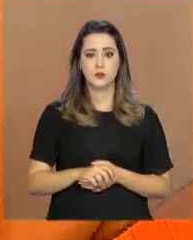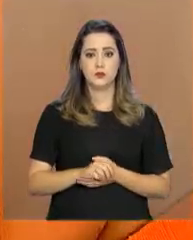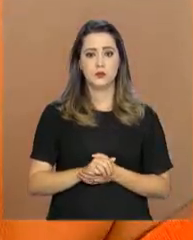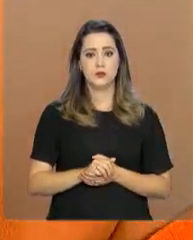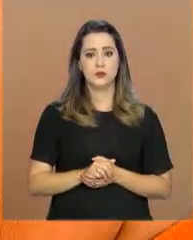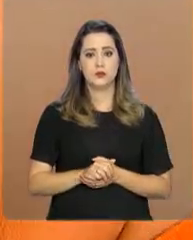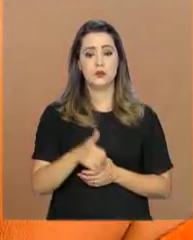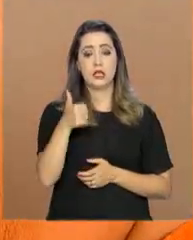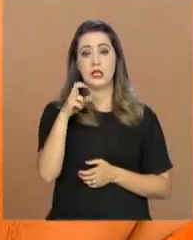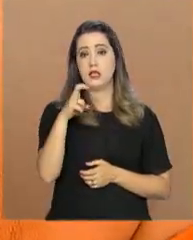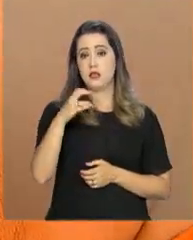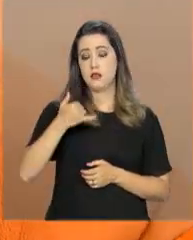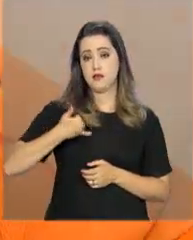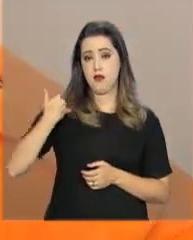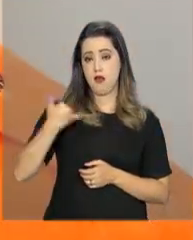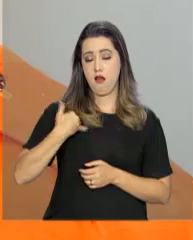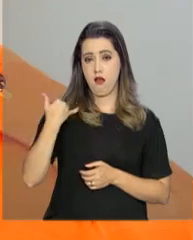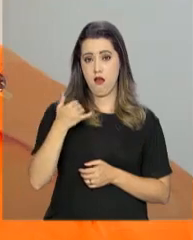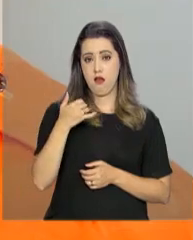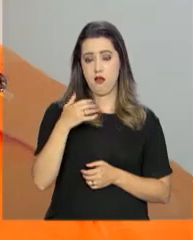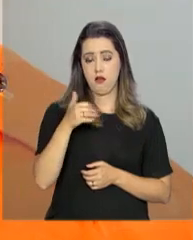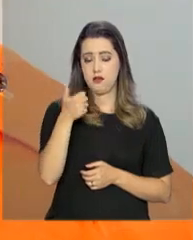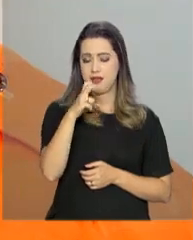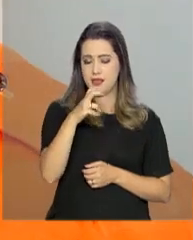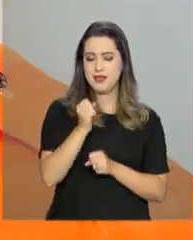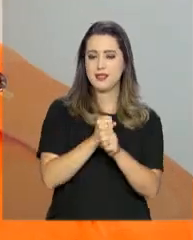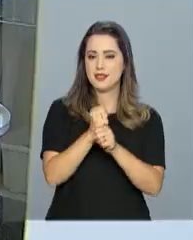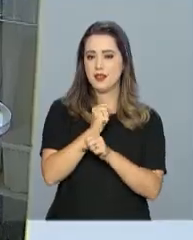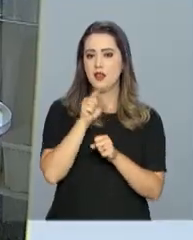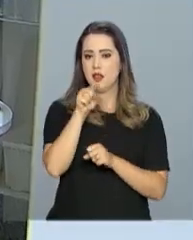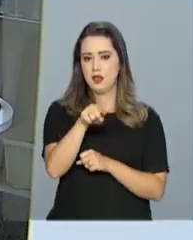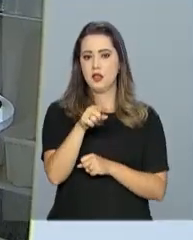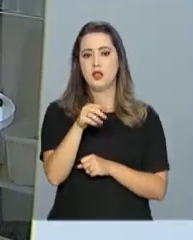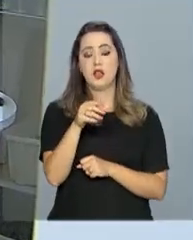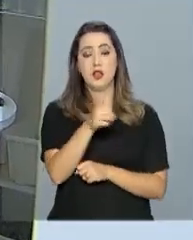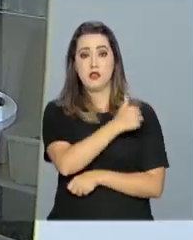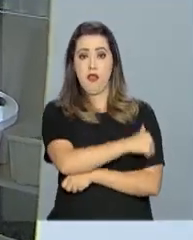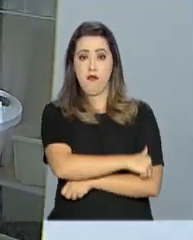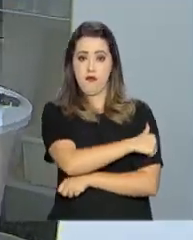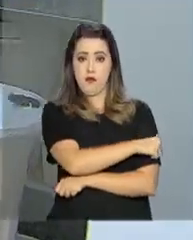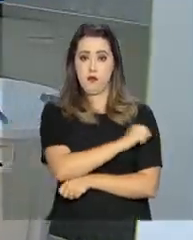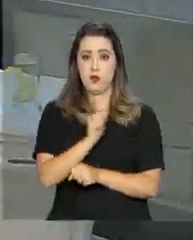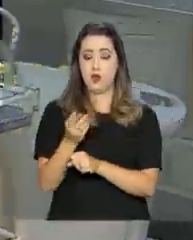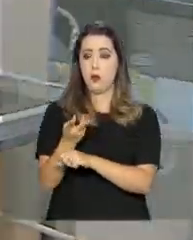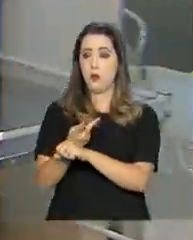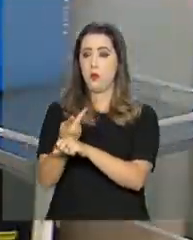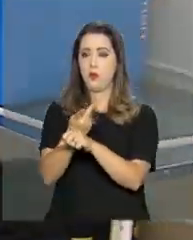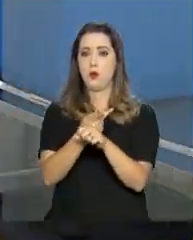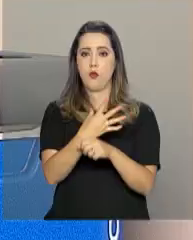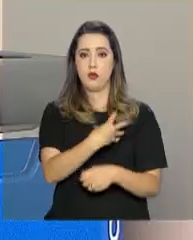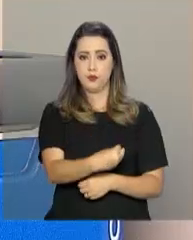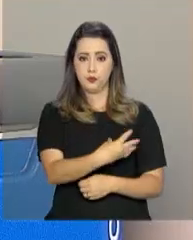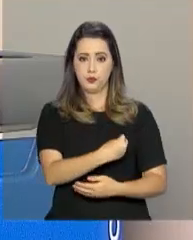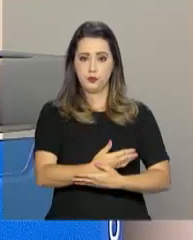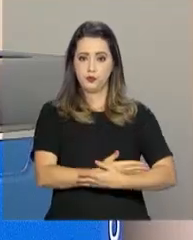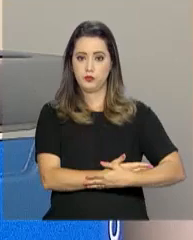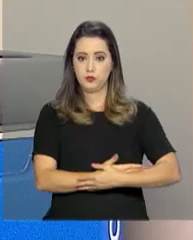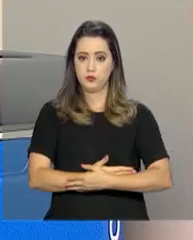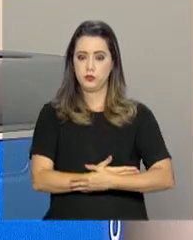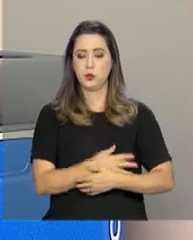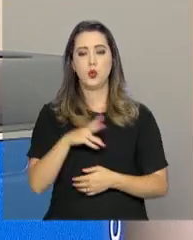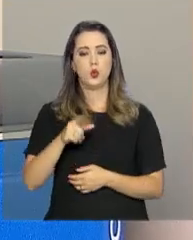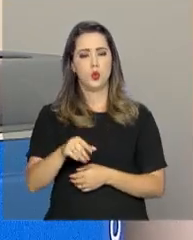Há 15 anos, a enfermeira Ágada tem uma rotina definida com a coleta domiciliar de leite materno. Minha rotina